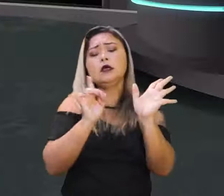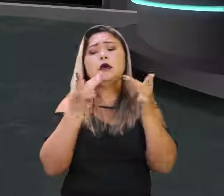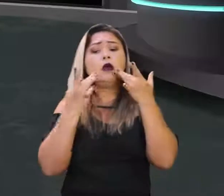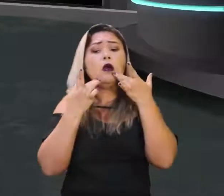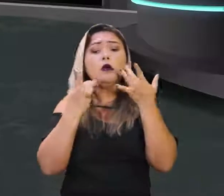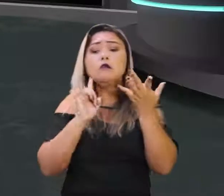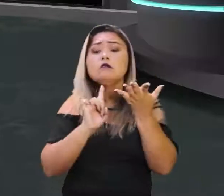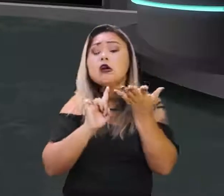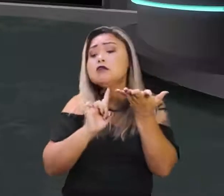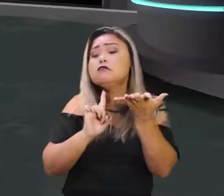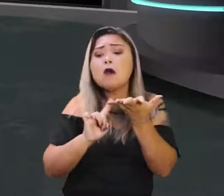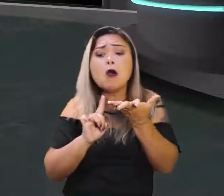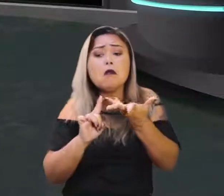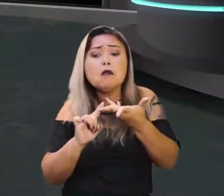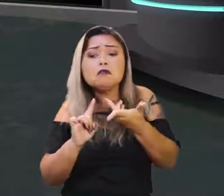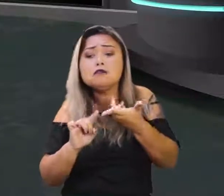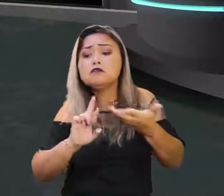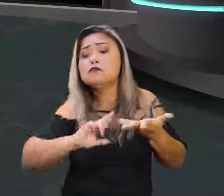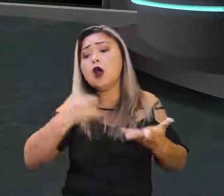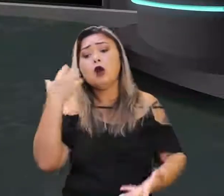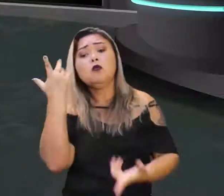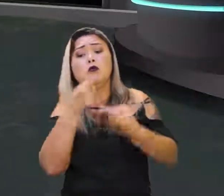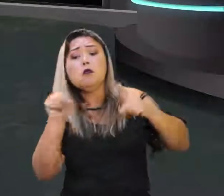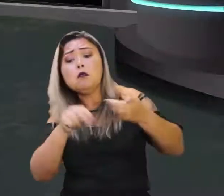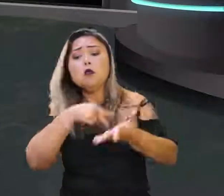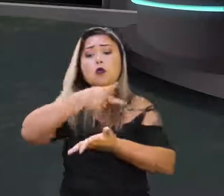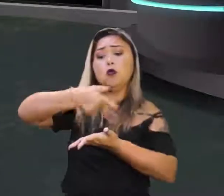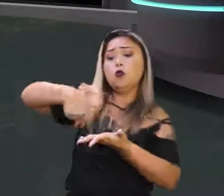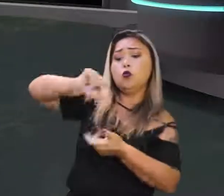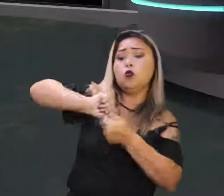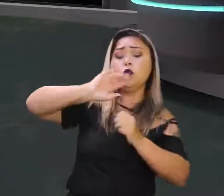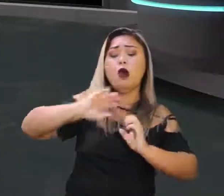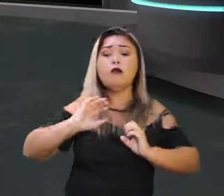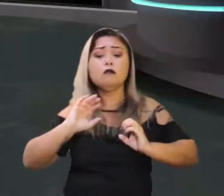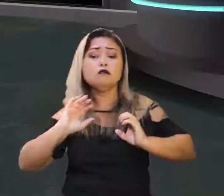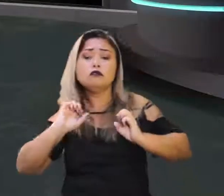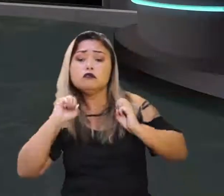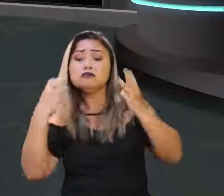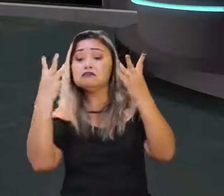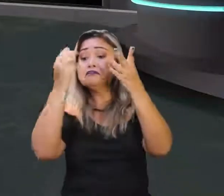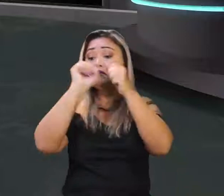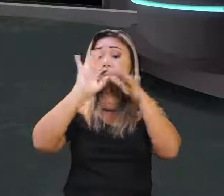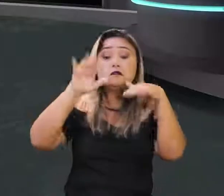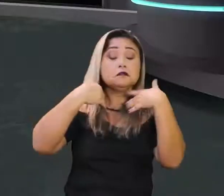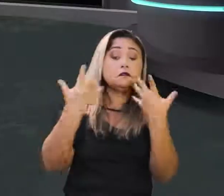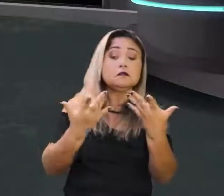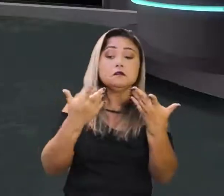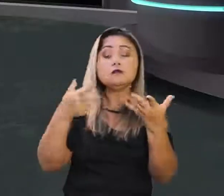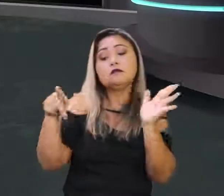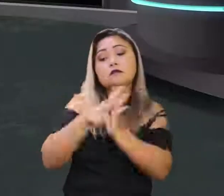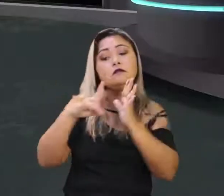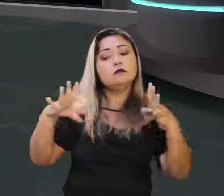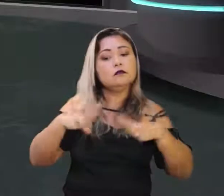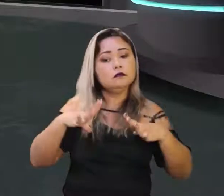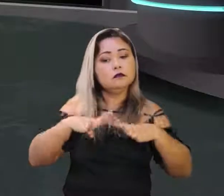de diversas apresentações de música, dança, eventos, né, da cidade. Então, vamos agora à